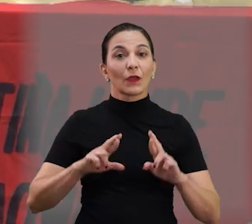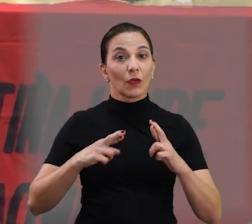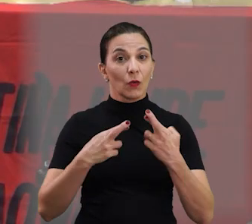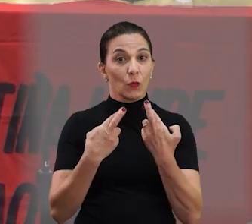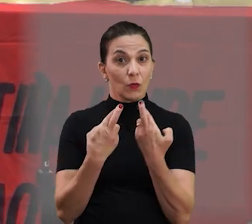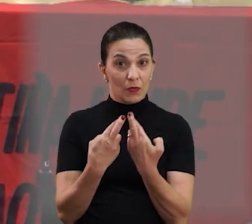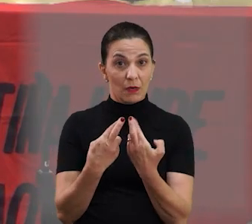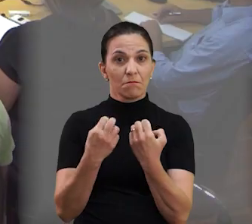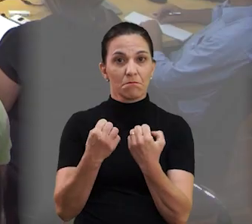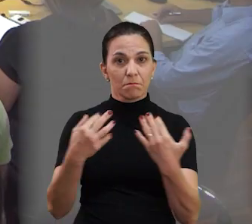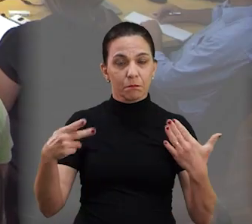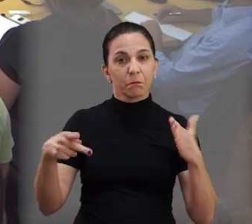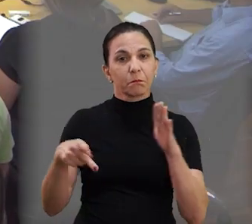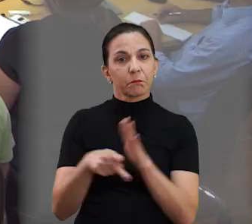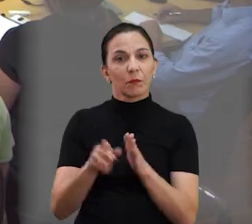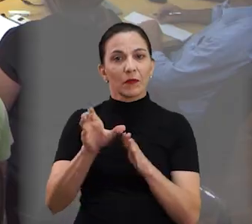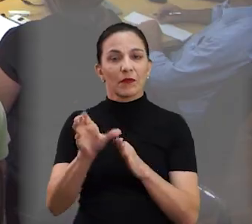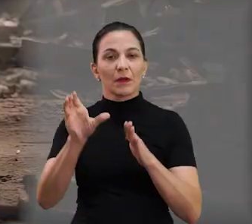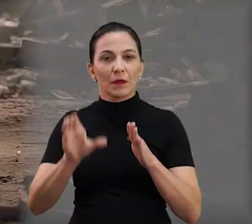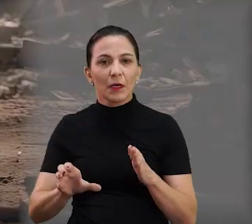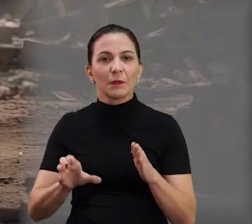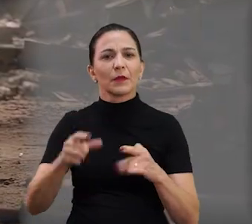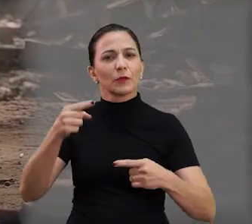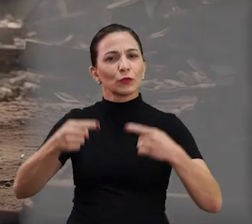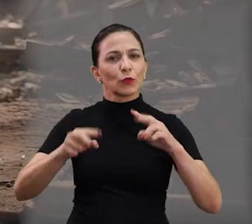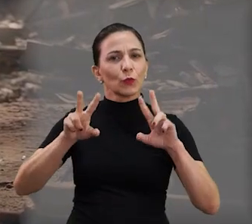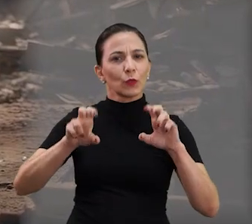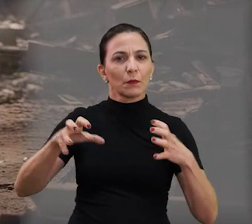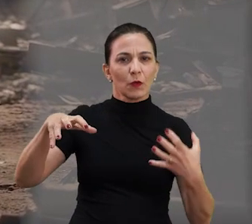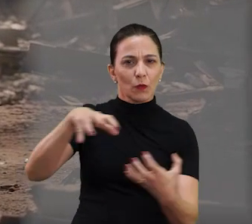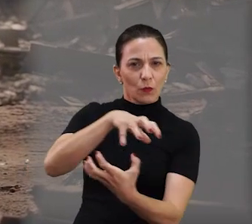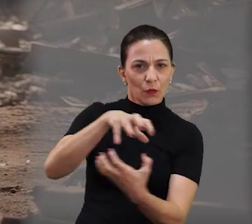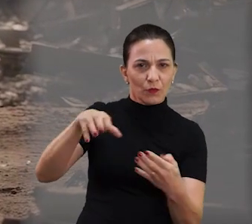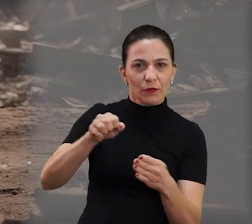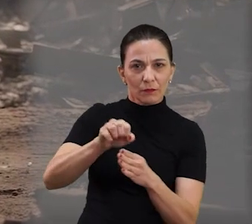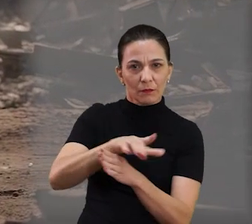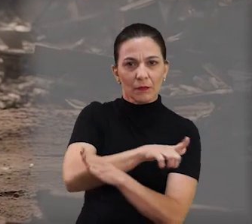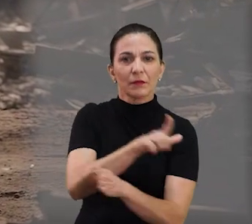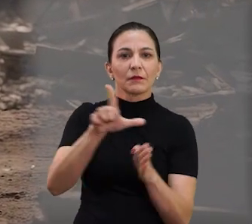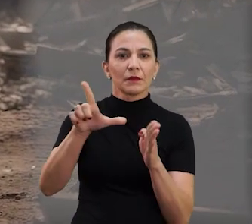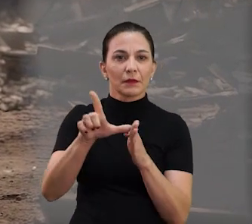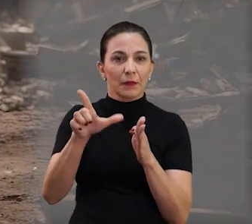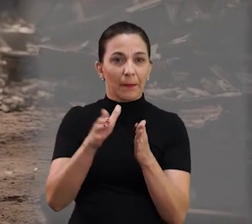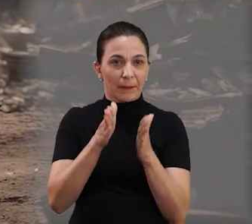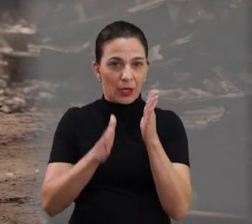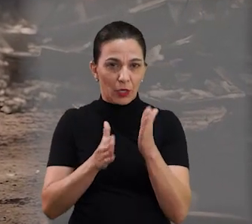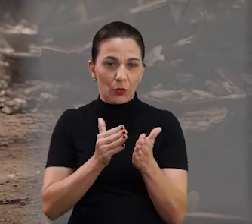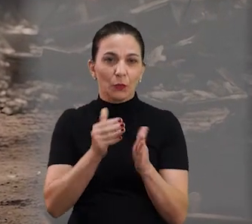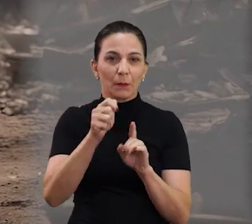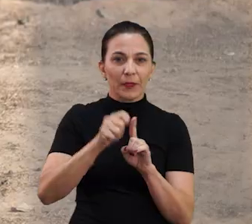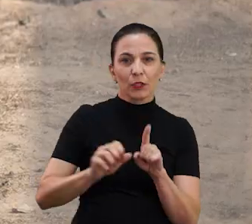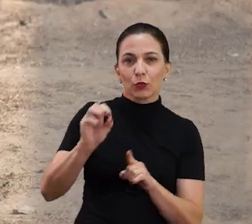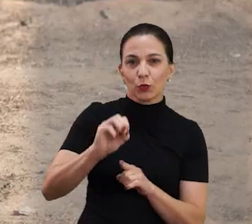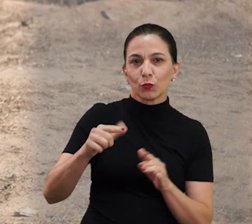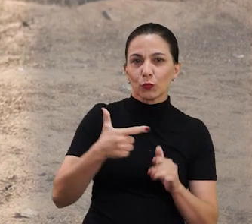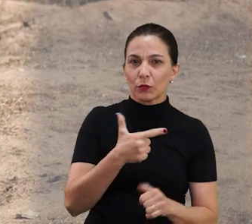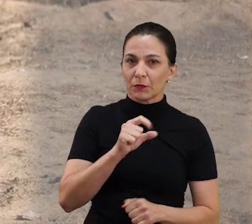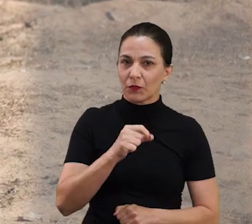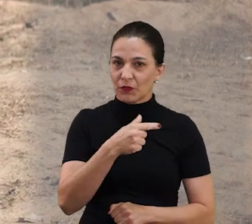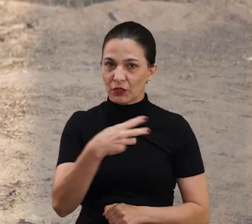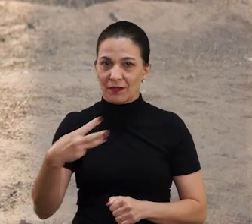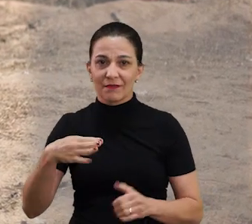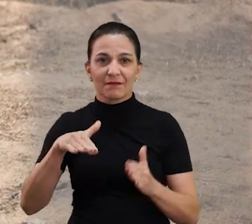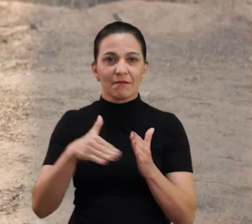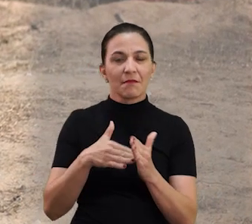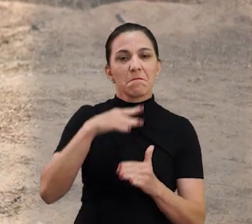uma grande aula aberta debateu no plenário da câmara o conflito na faixa de gaza iniciado em outubro de 2023 e que até a